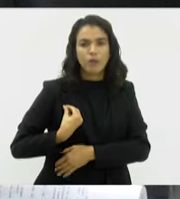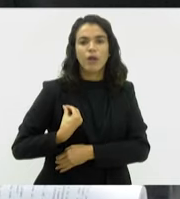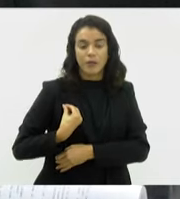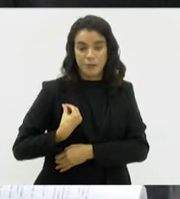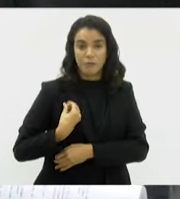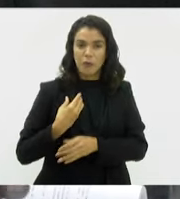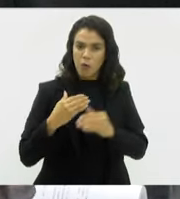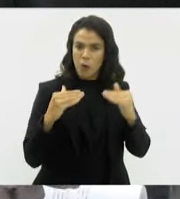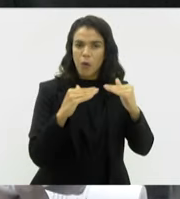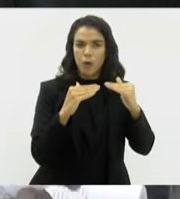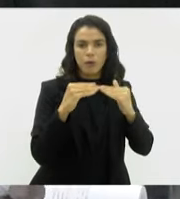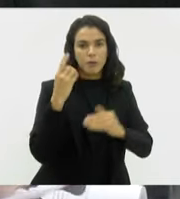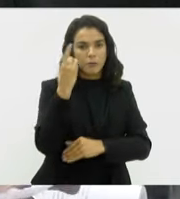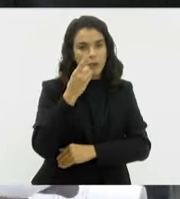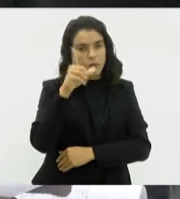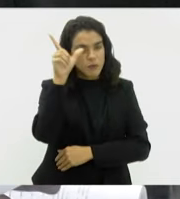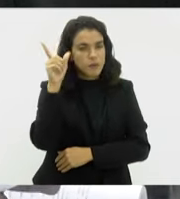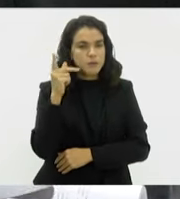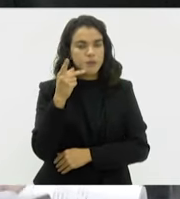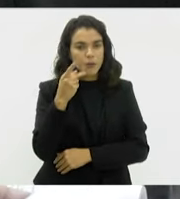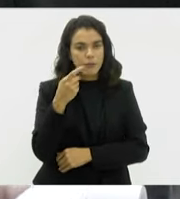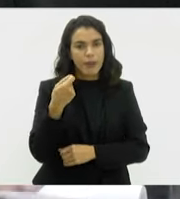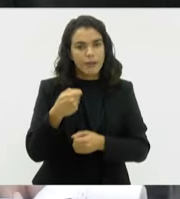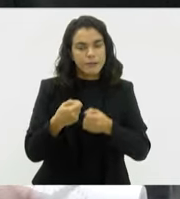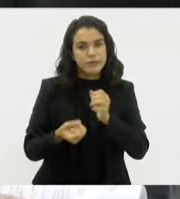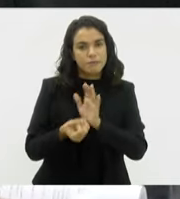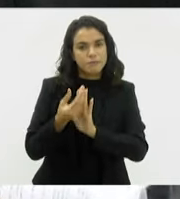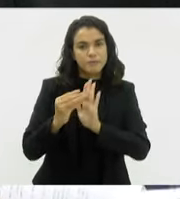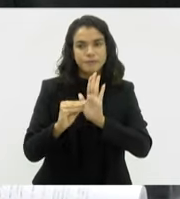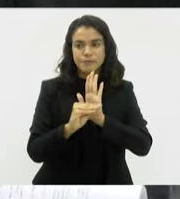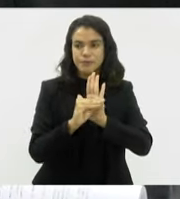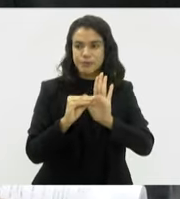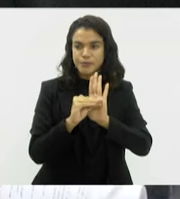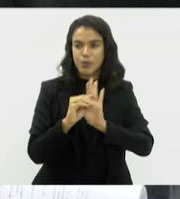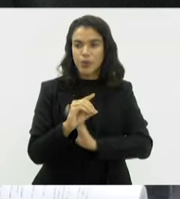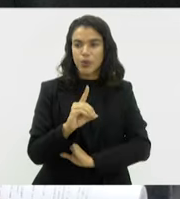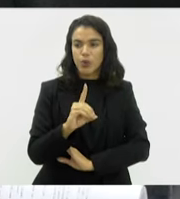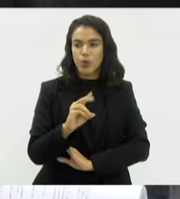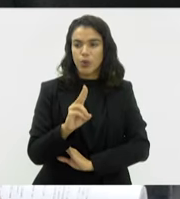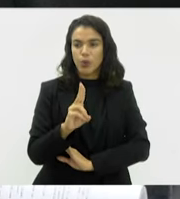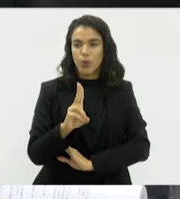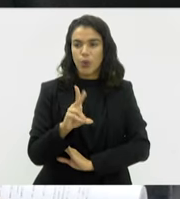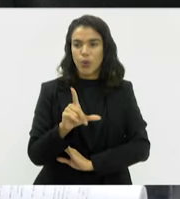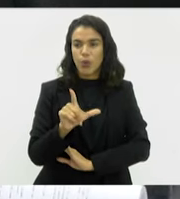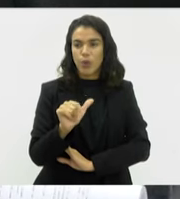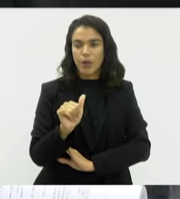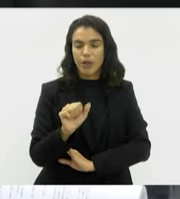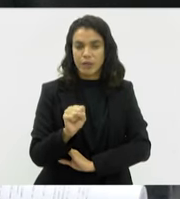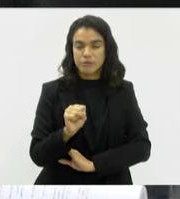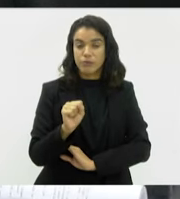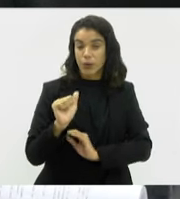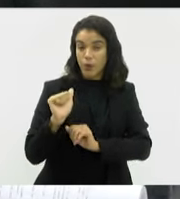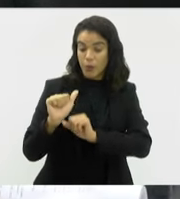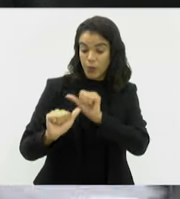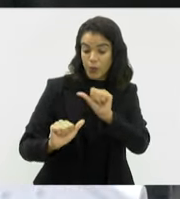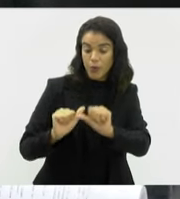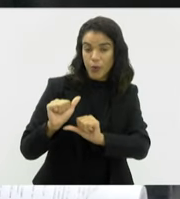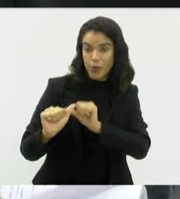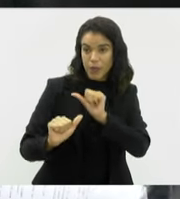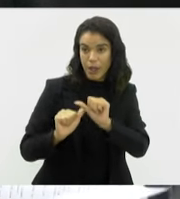deputado Luiz Paulo. Inclusive, necessária uma emenda do próprio deputado Douglas Ruas, no sentido de corrigir materialmente um